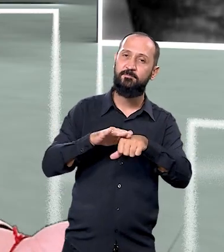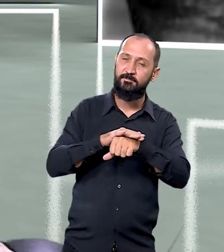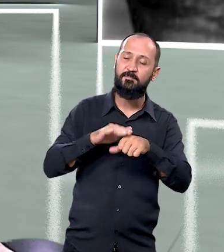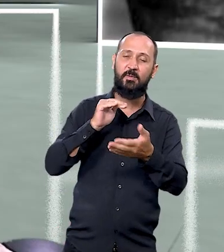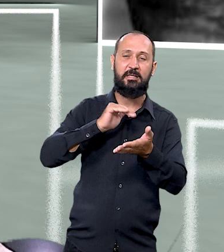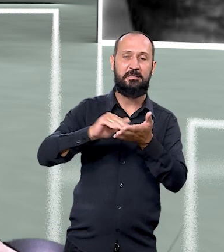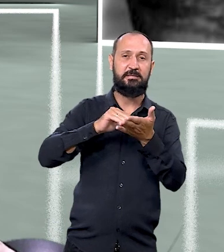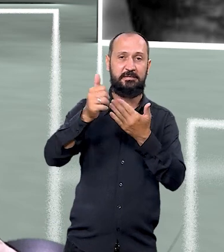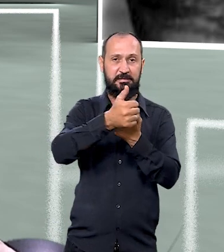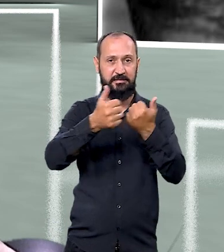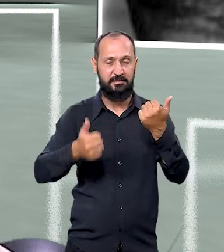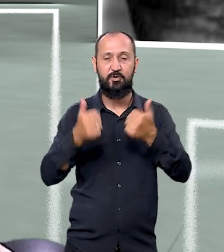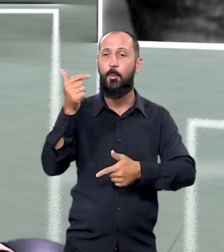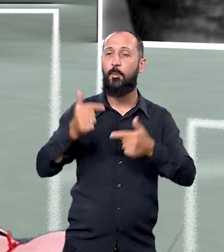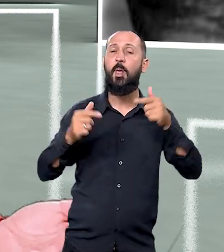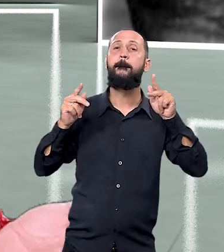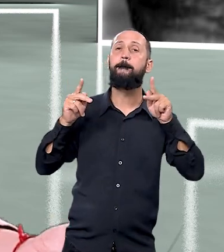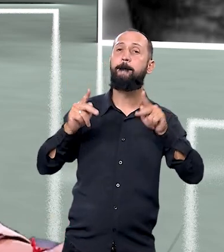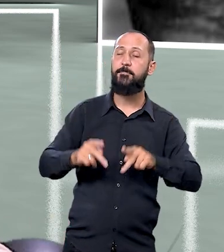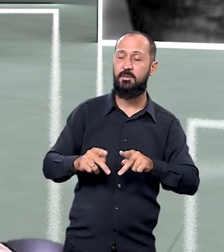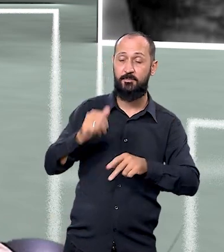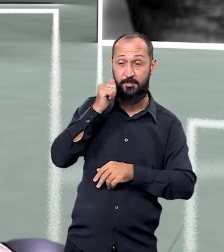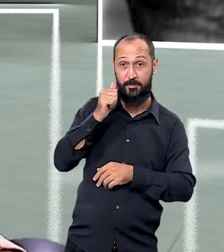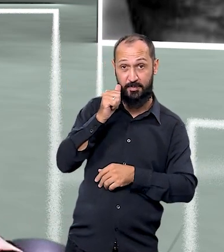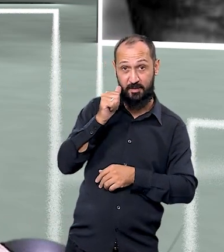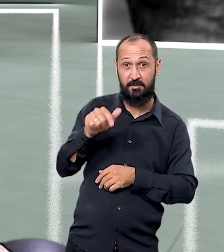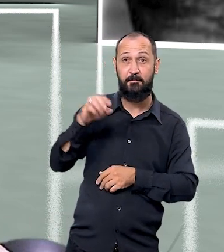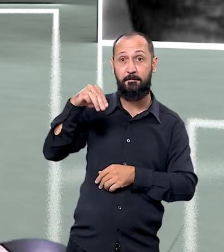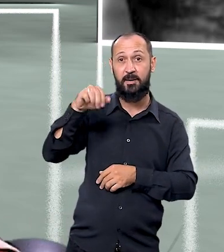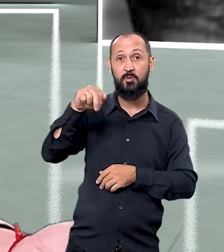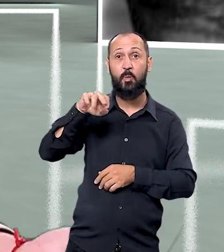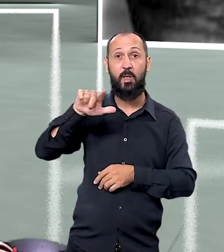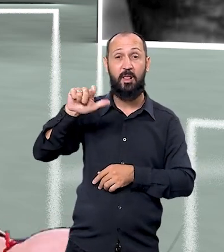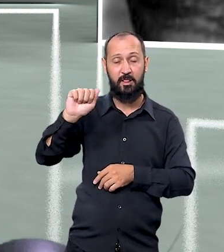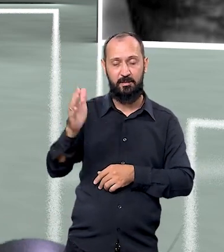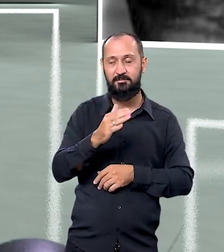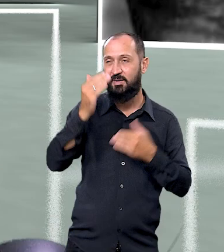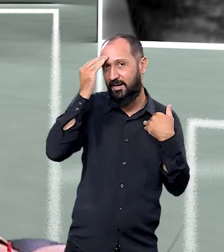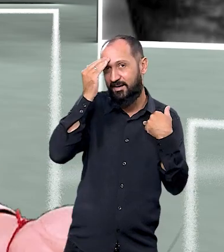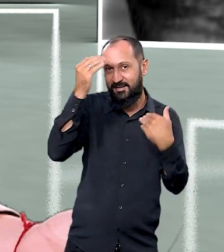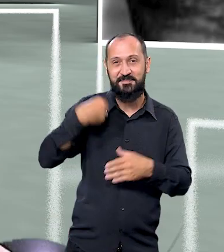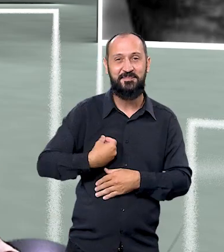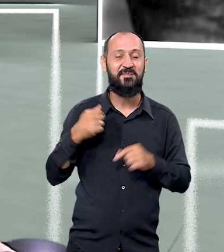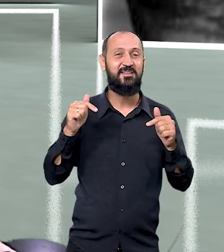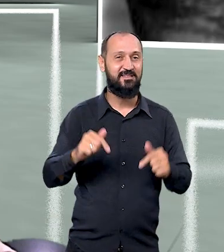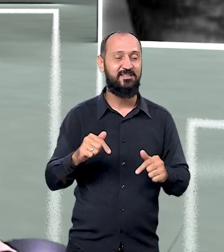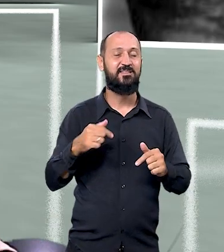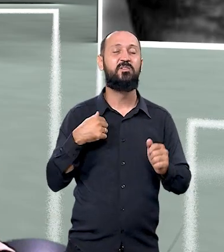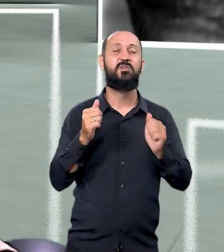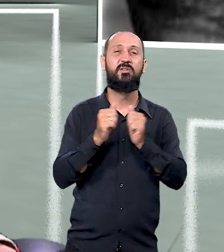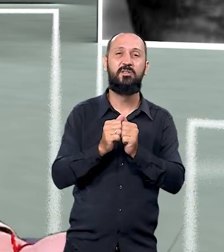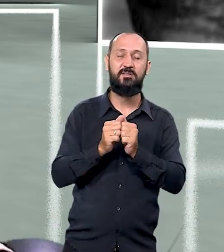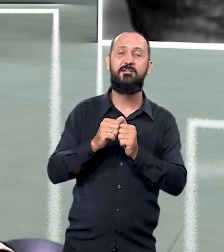Bom, nós conversamos com a subsecretária de Estado de Políticas Públicas para as Mulheres, Manuela Nicodemos. Eu te agradeço pela tua